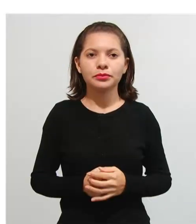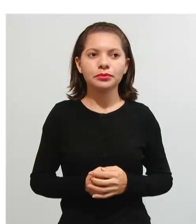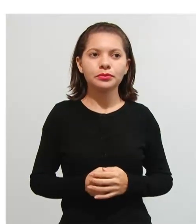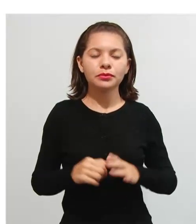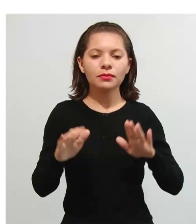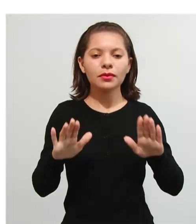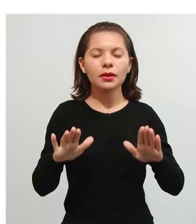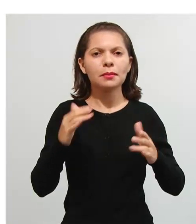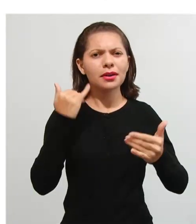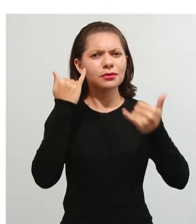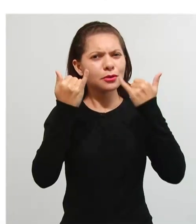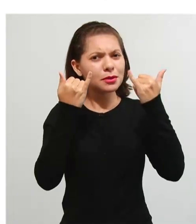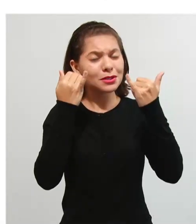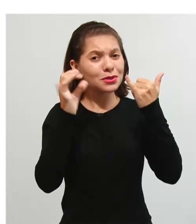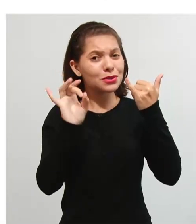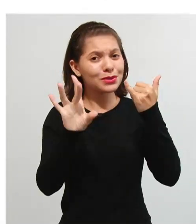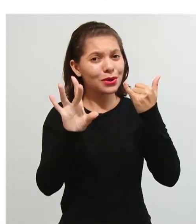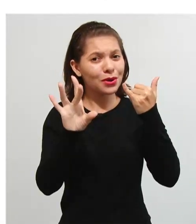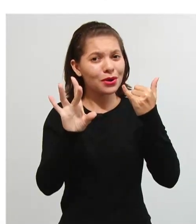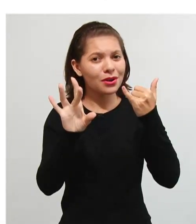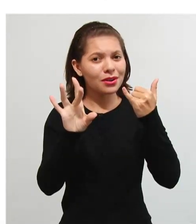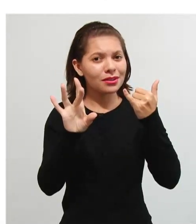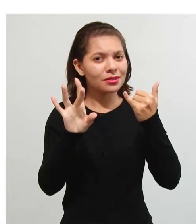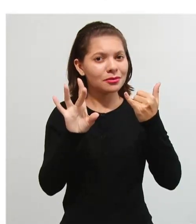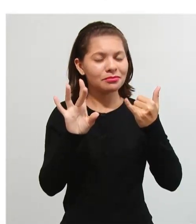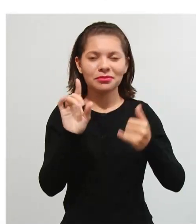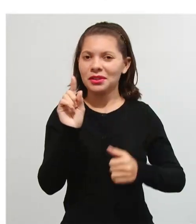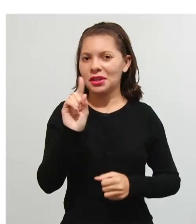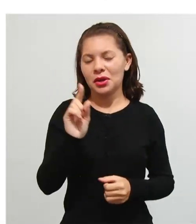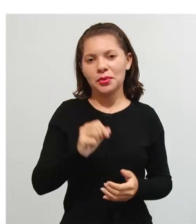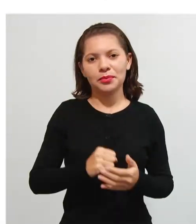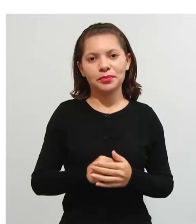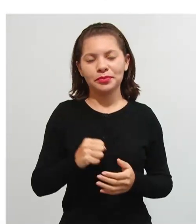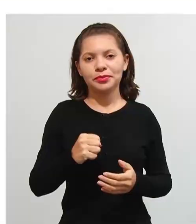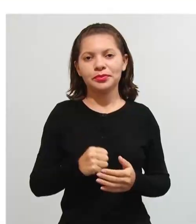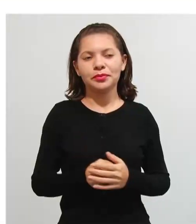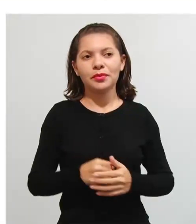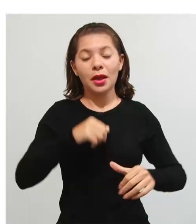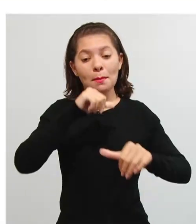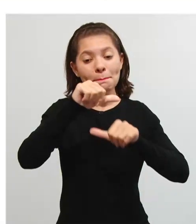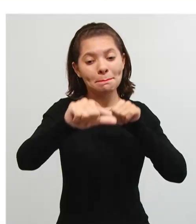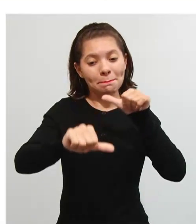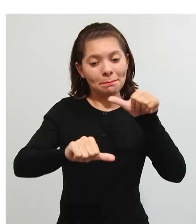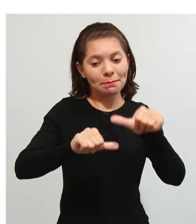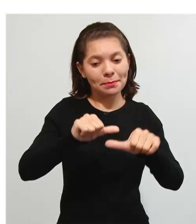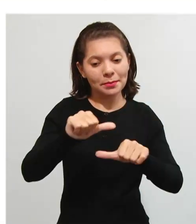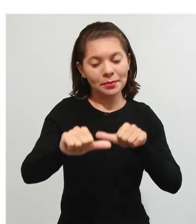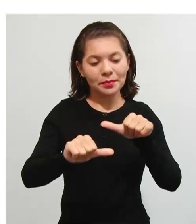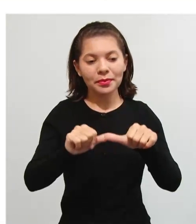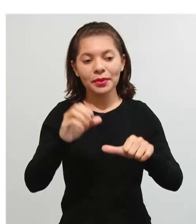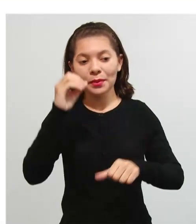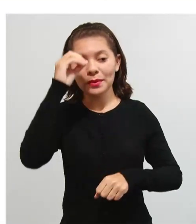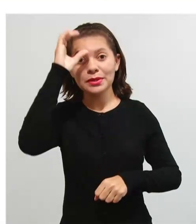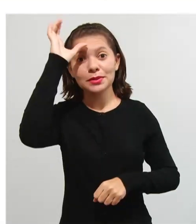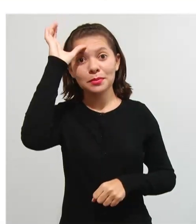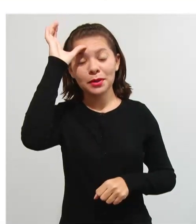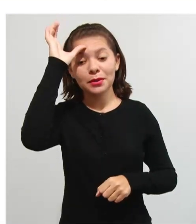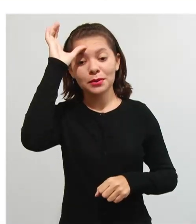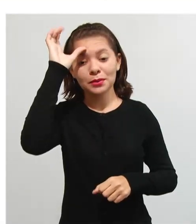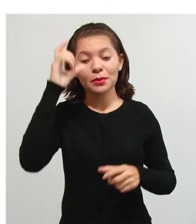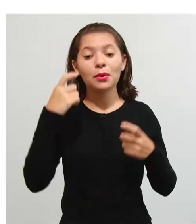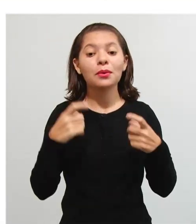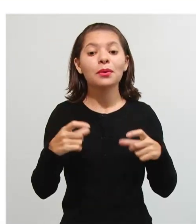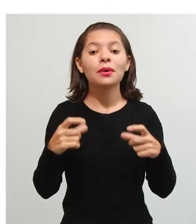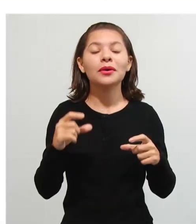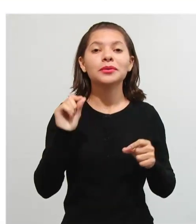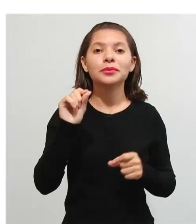Mas a informação por si só, ela não é um conhecimento, ela só será transformada em conhecimento quando